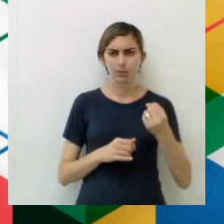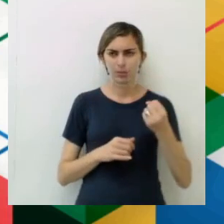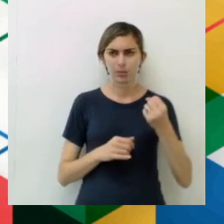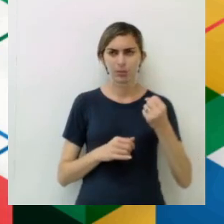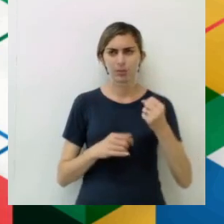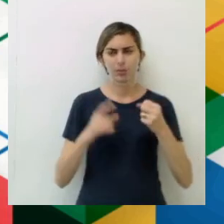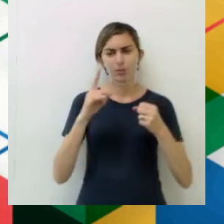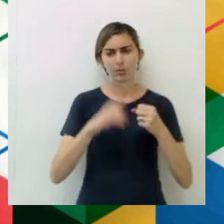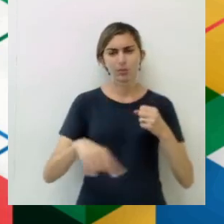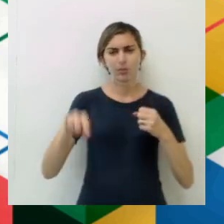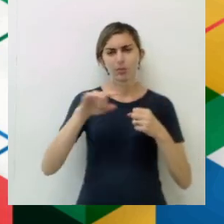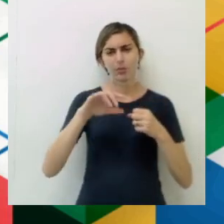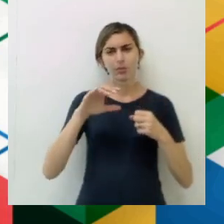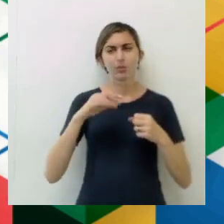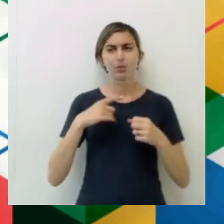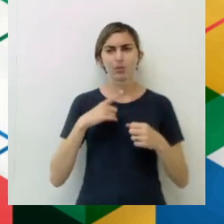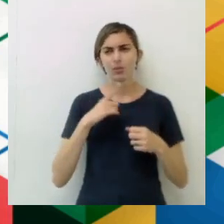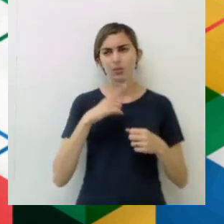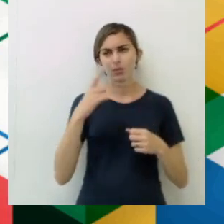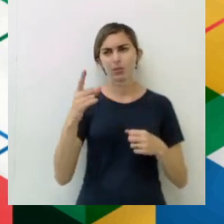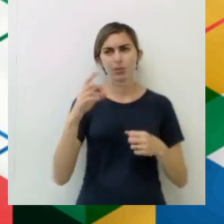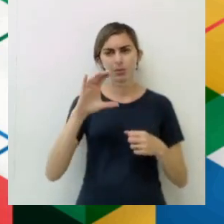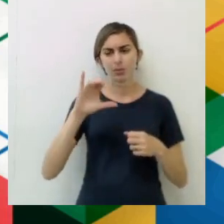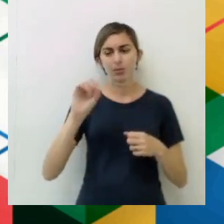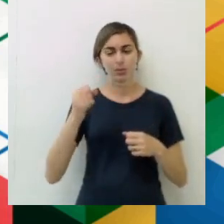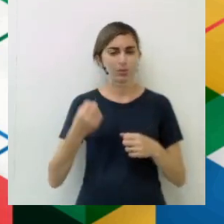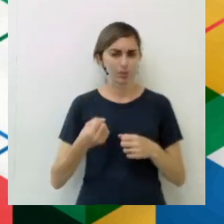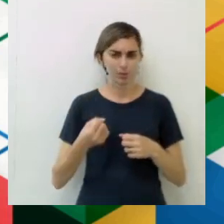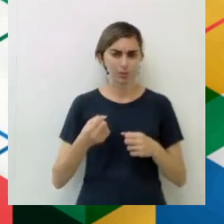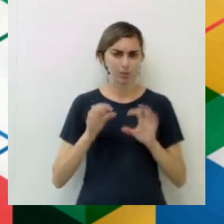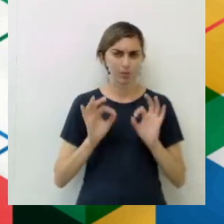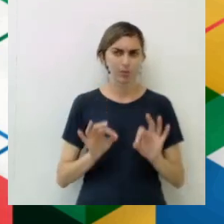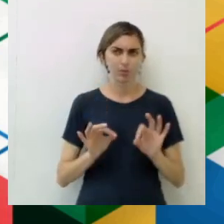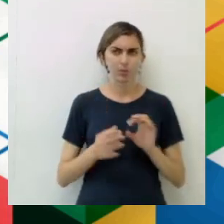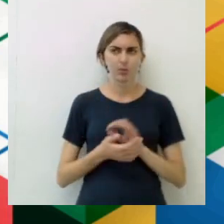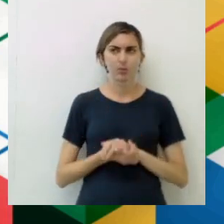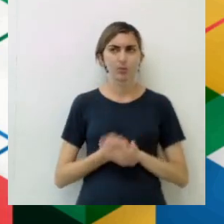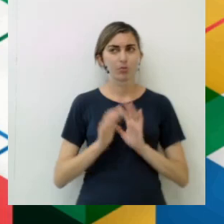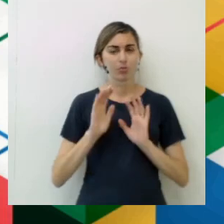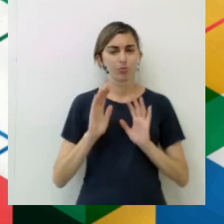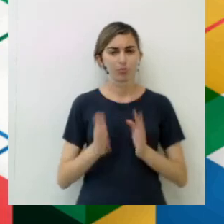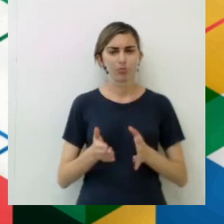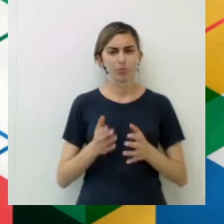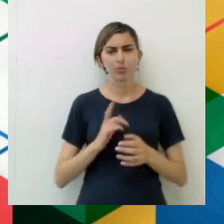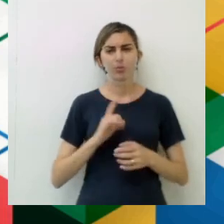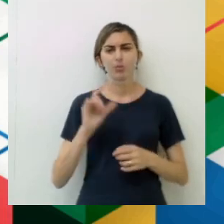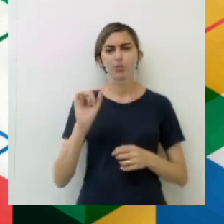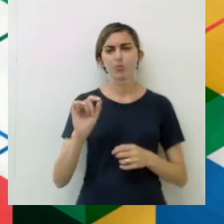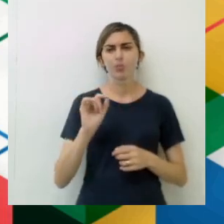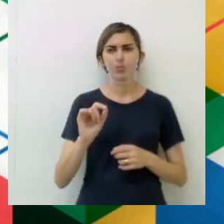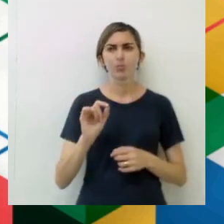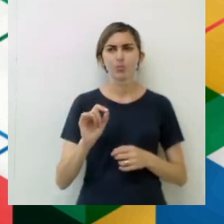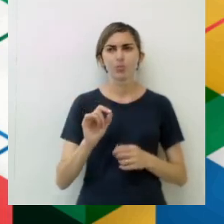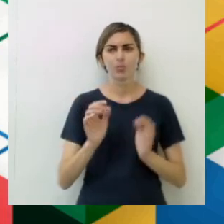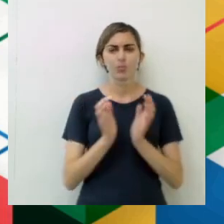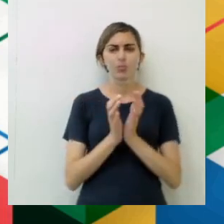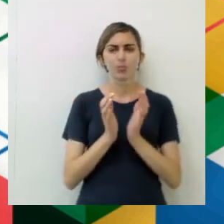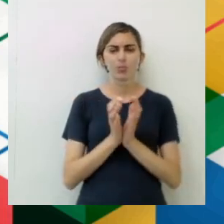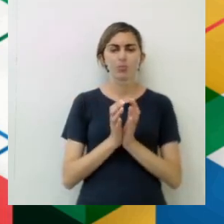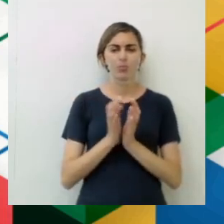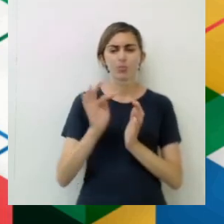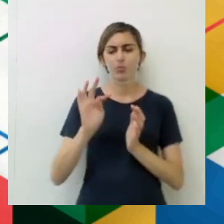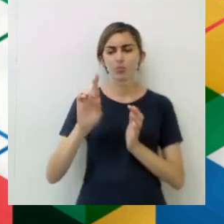a bolinha? Sempre perco a canetinha. É um grupamento do tipo cis, tá certo? Já o que seria o